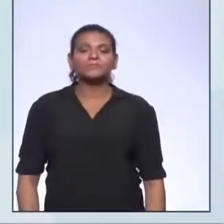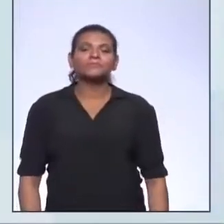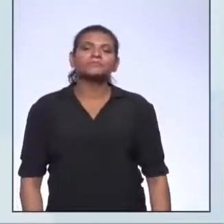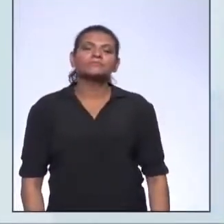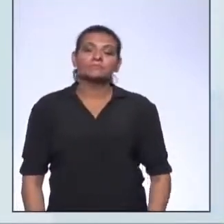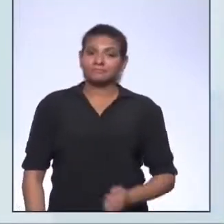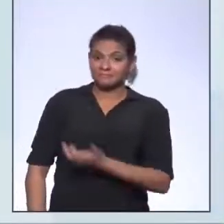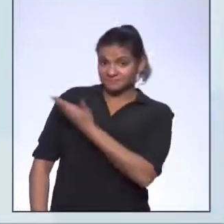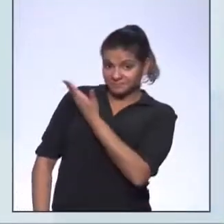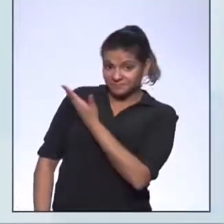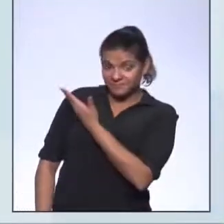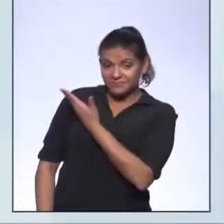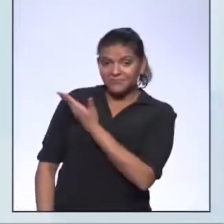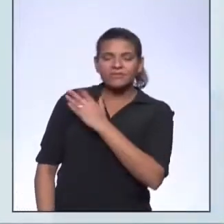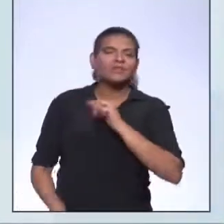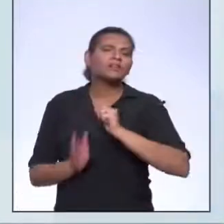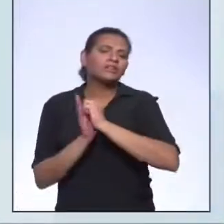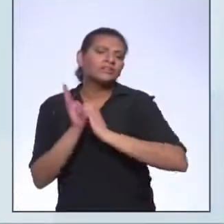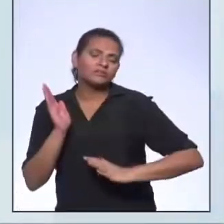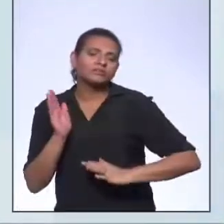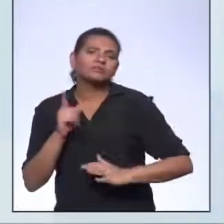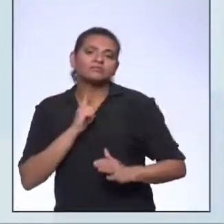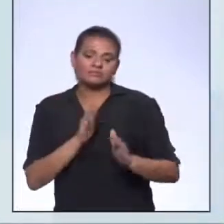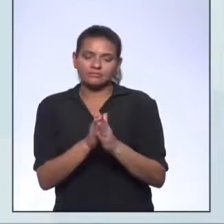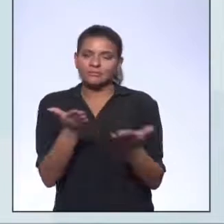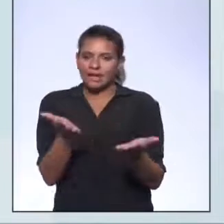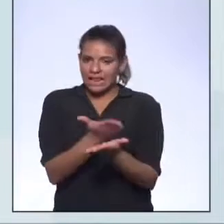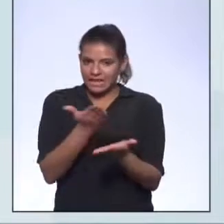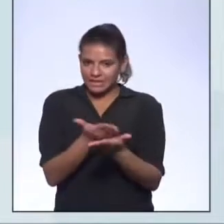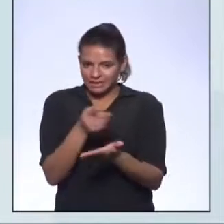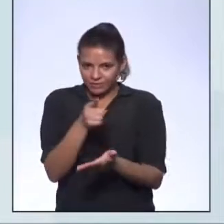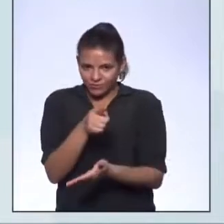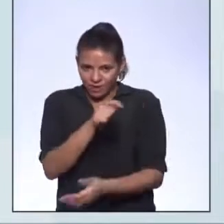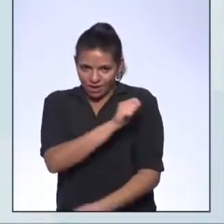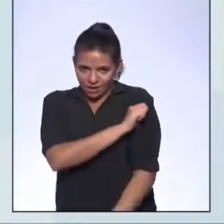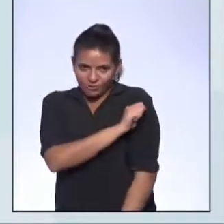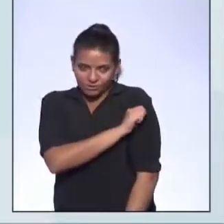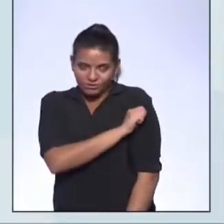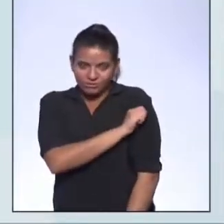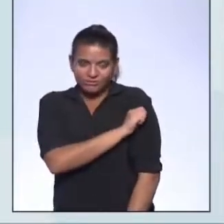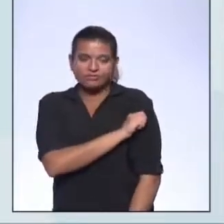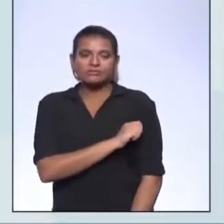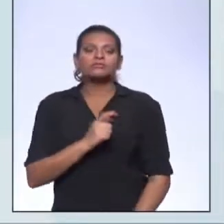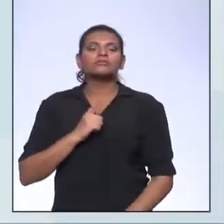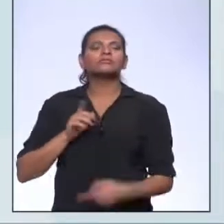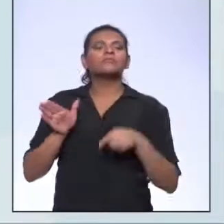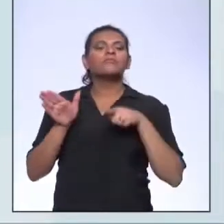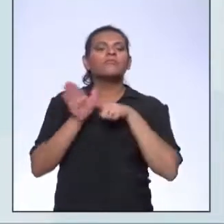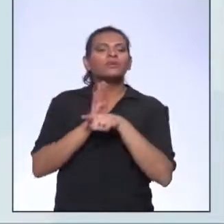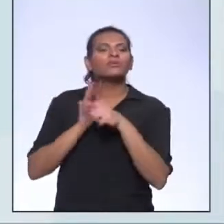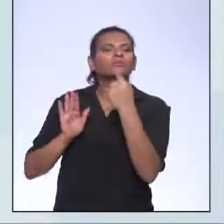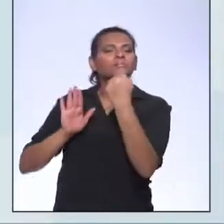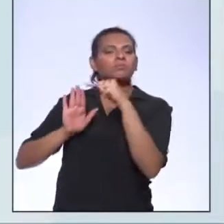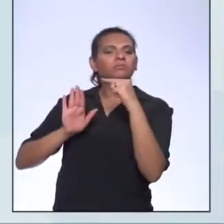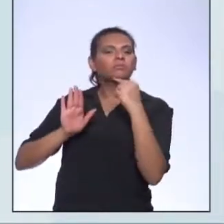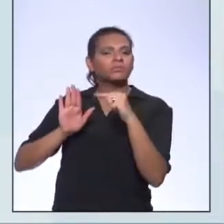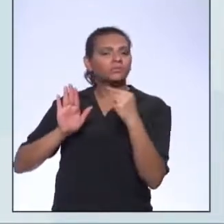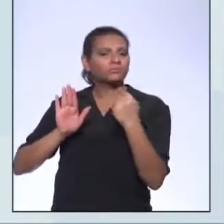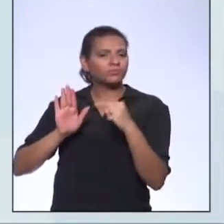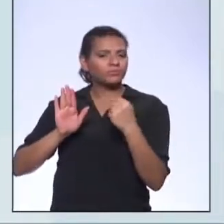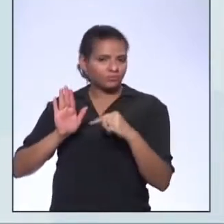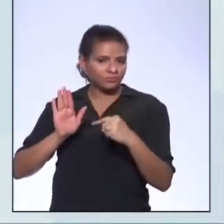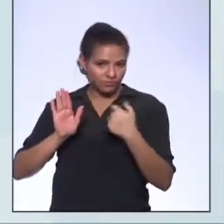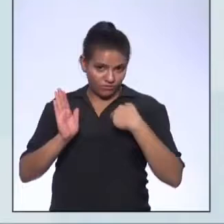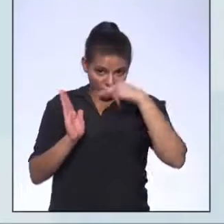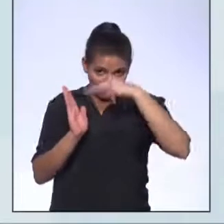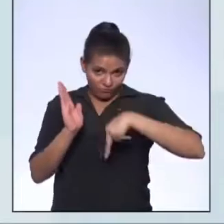É uma atividade que foi retirada do caderno do aluno. Eu vou deixar aqui para vocês as perguntas primeiro. Então, vamos ler as